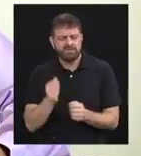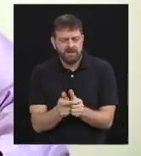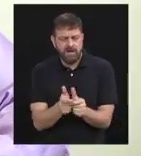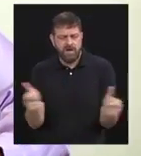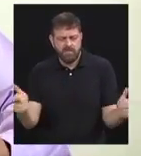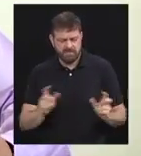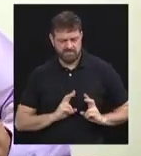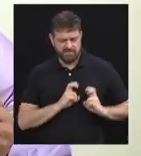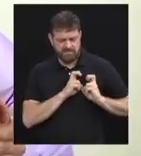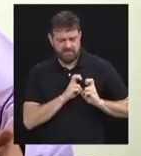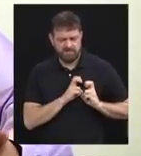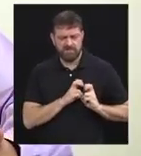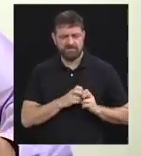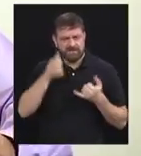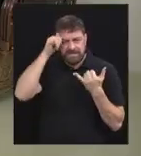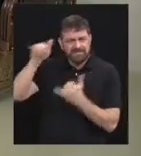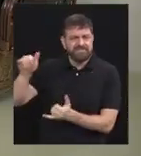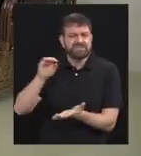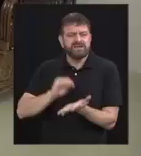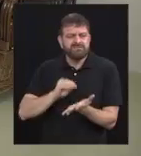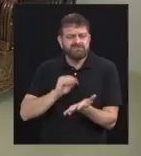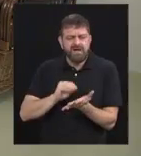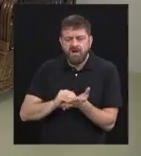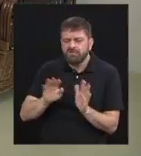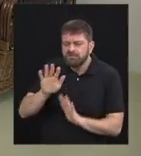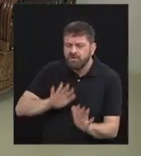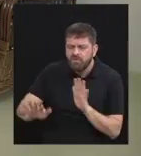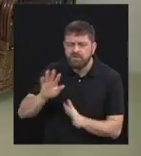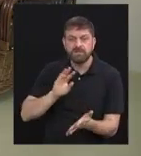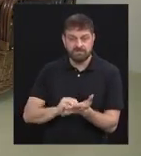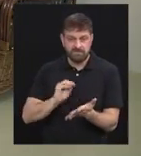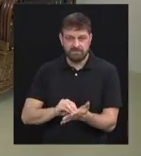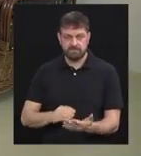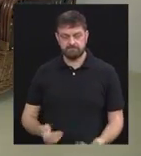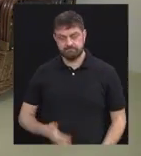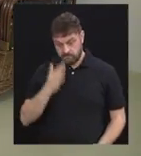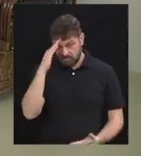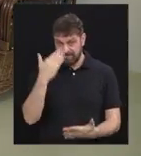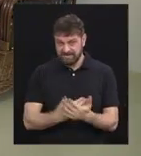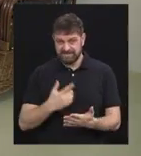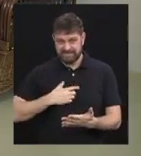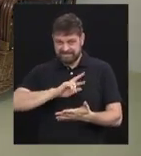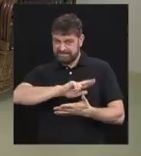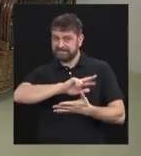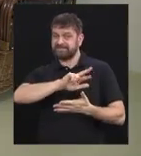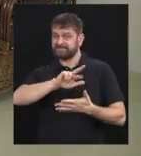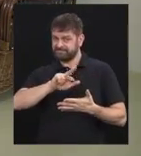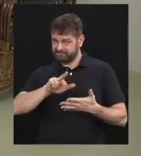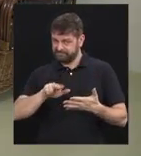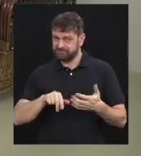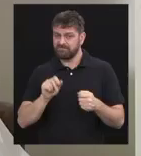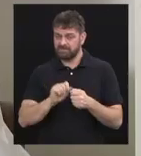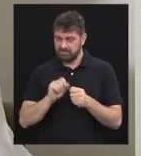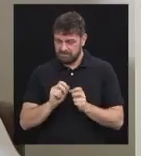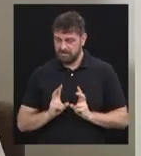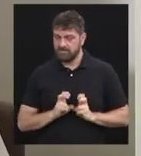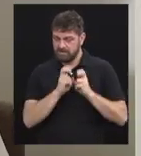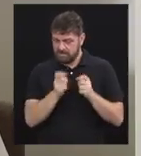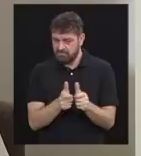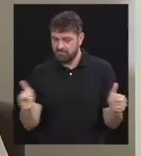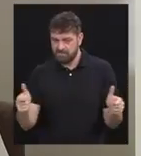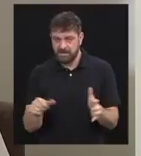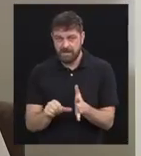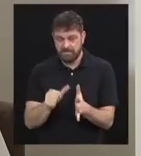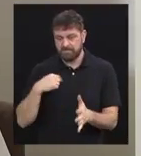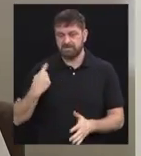aumentando? É a falta de prevenção, de cuidado? Eu acredito que nós temos uma série de motivos para isso acontecer. Primeiro,